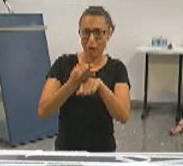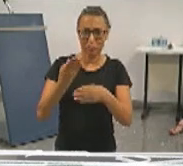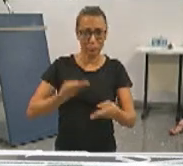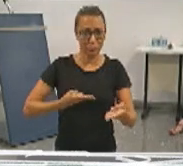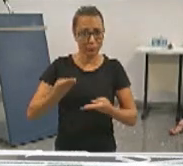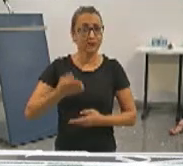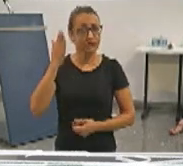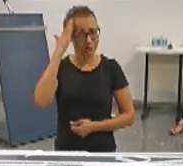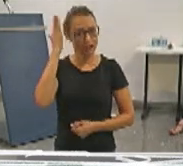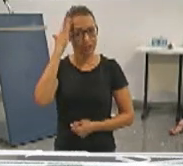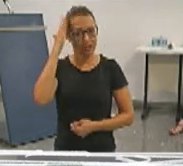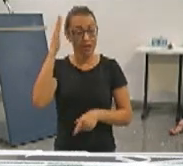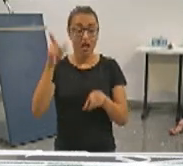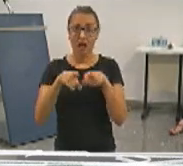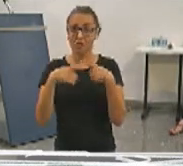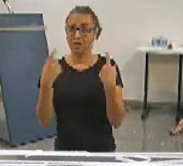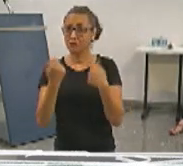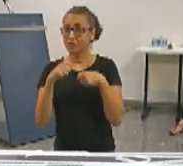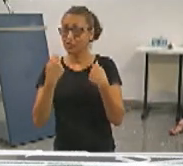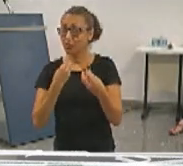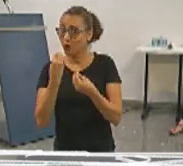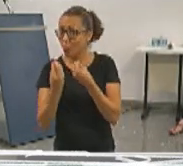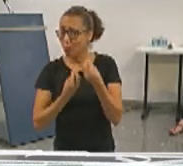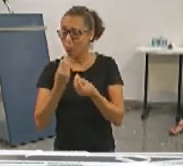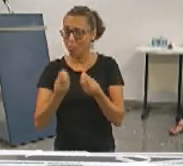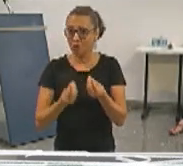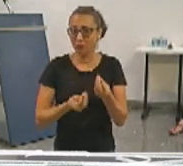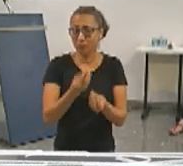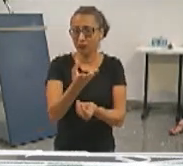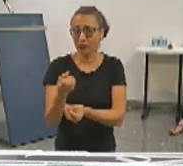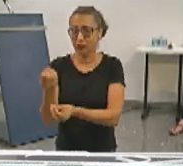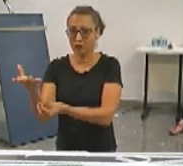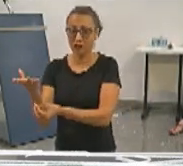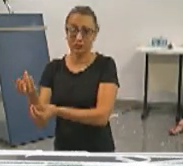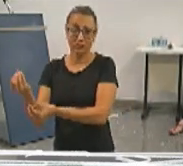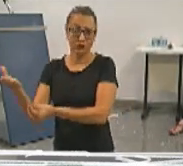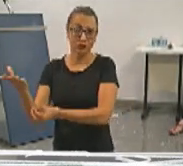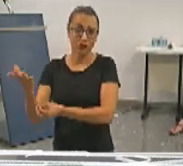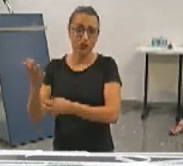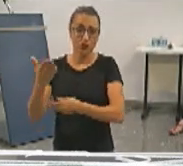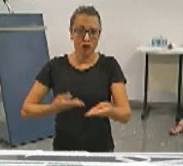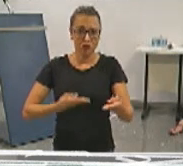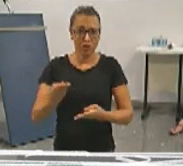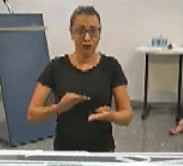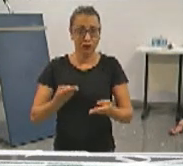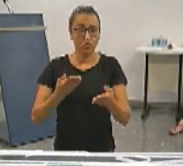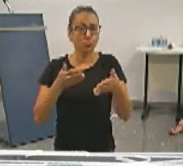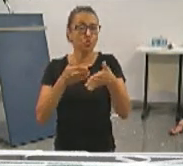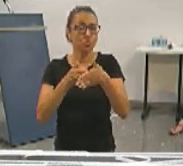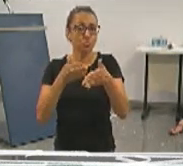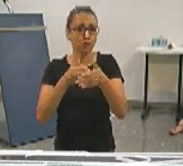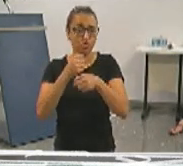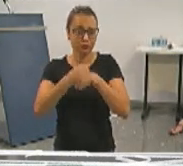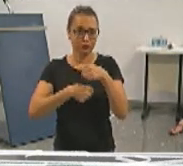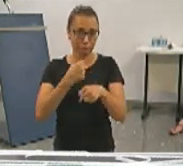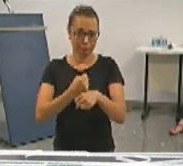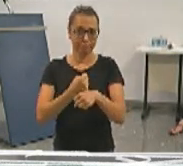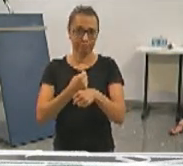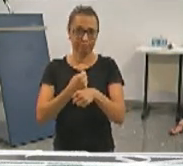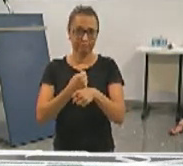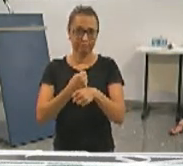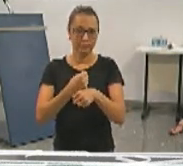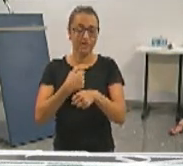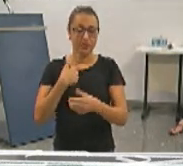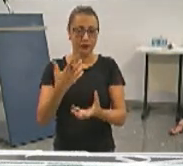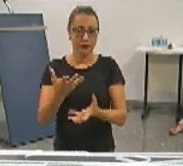mas nós precisamos ver como foi feita a distribuição desses servidores nos últimos anos. Quero aproveitar,